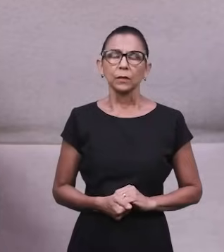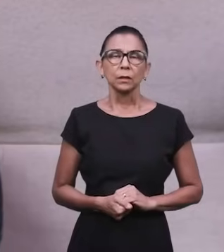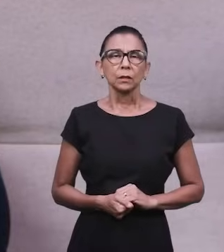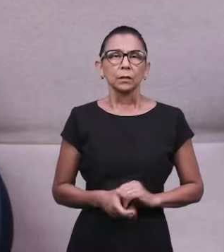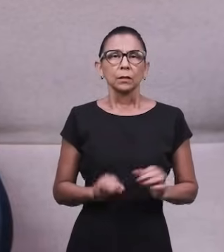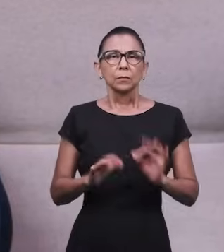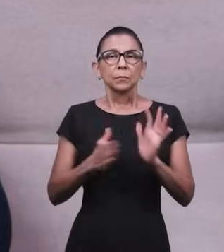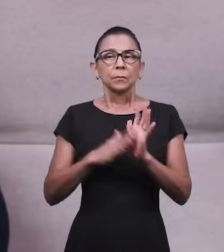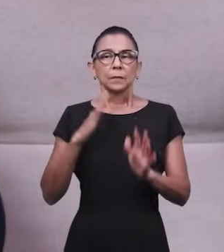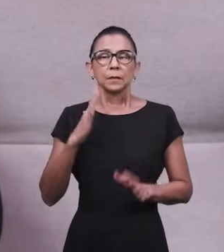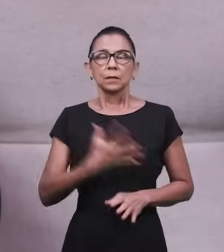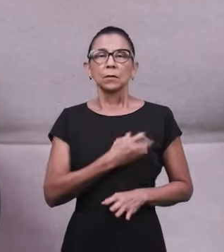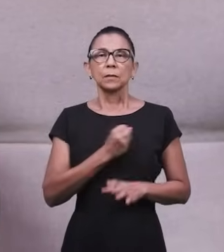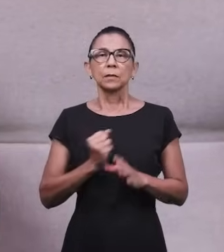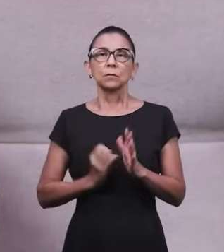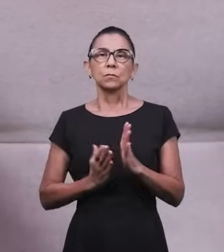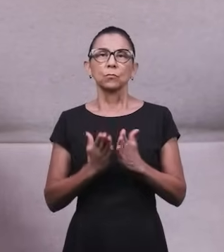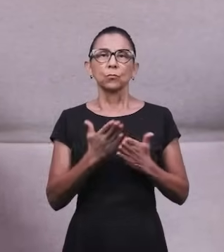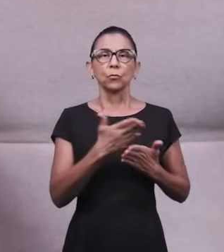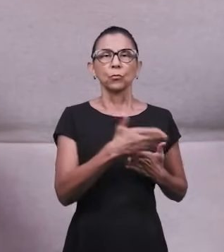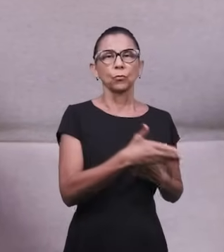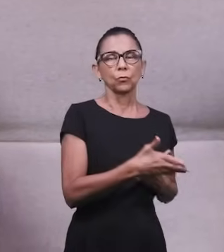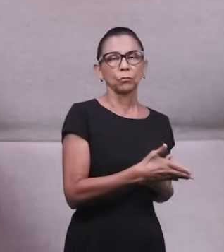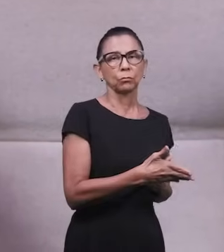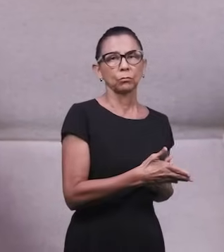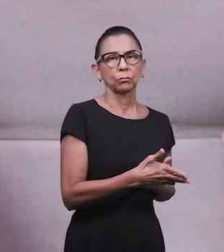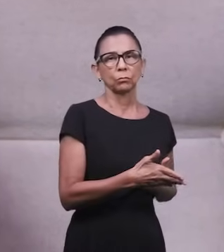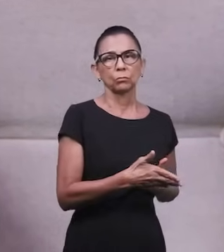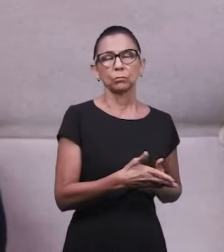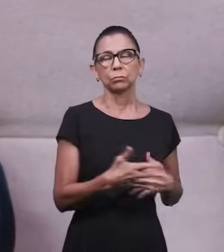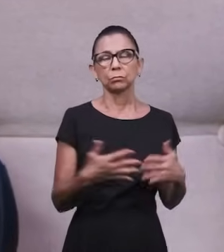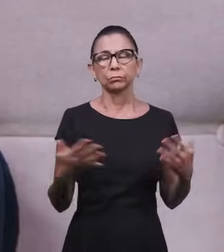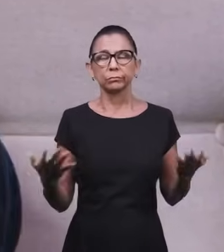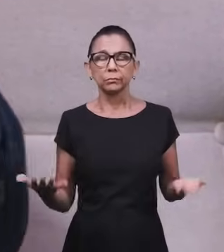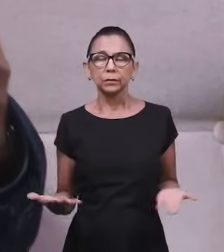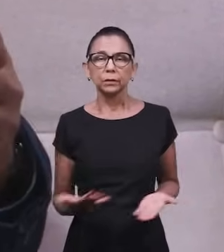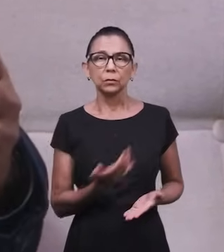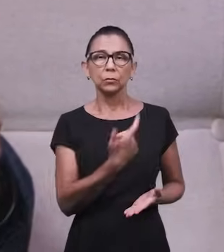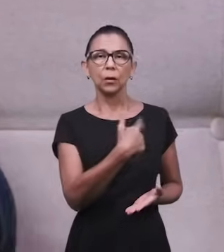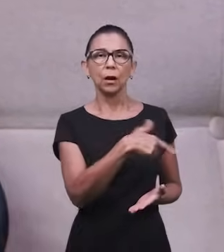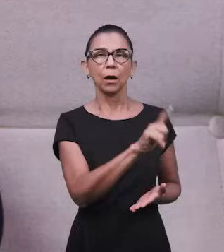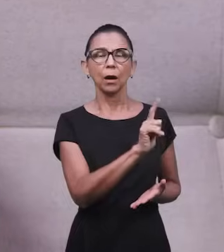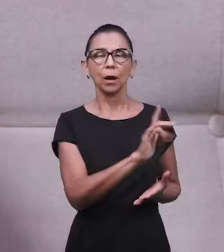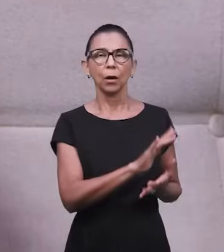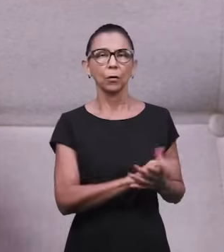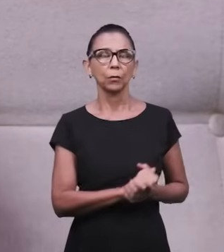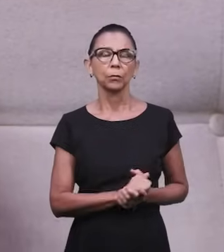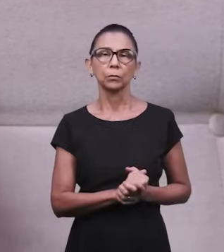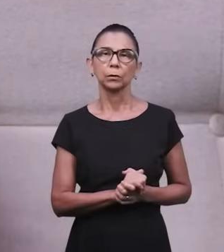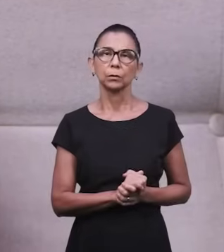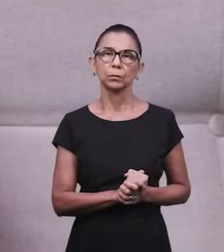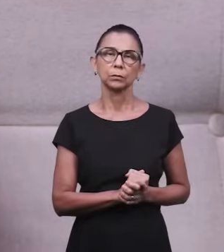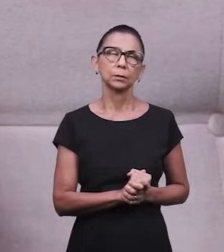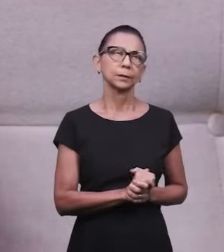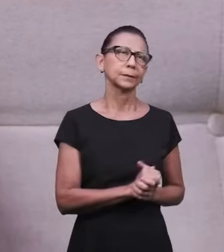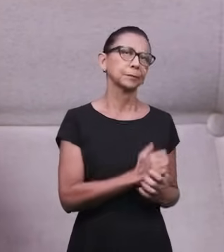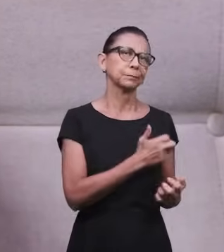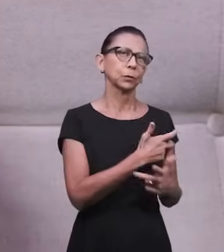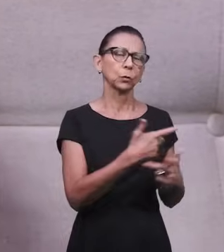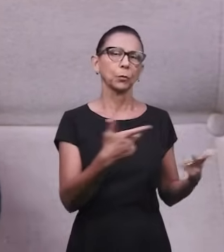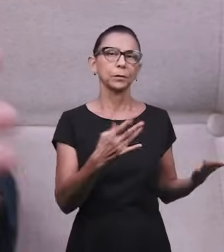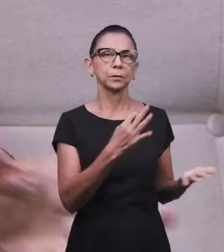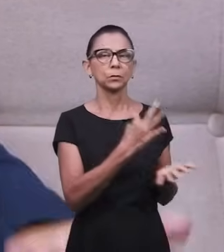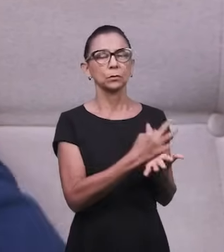simplesmente a rituais, a conceitos, a liturgias, né, a teologias, a filosofias, e com isso